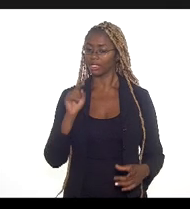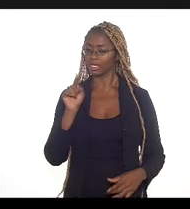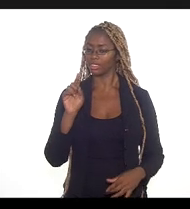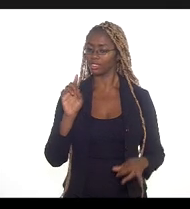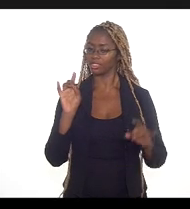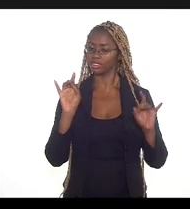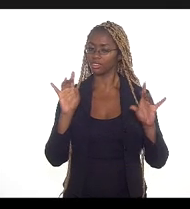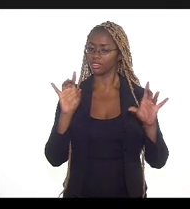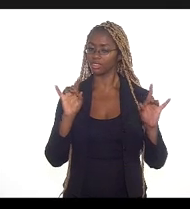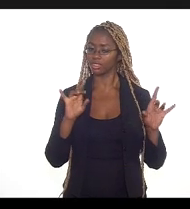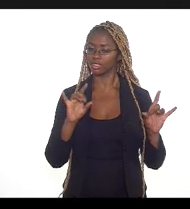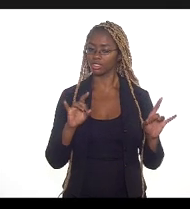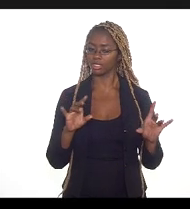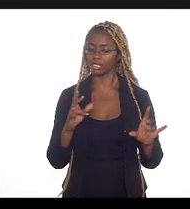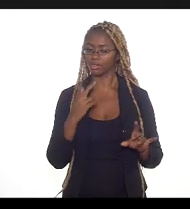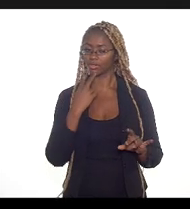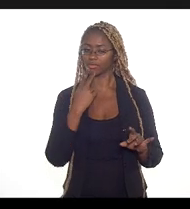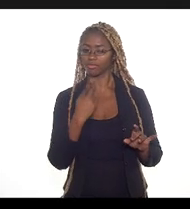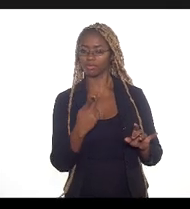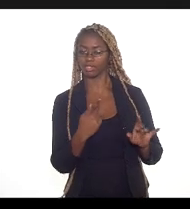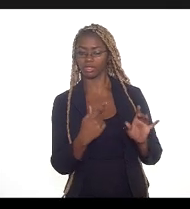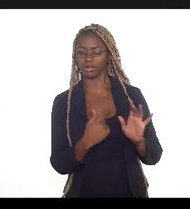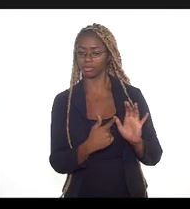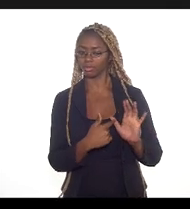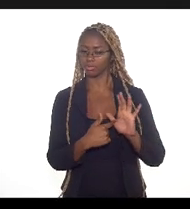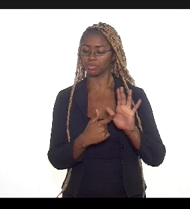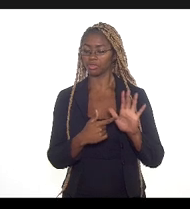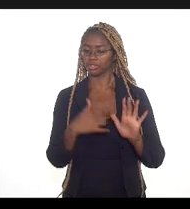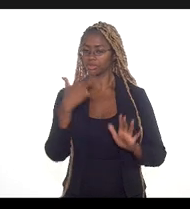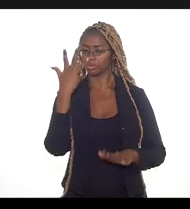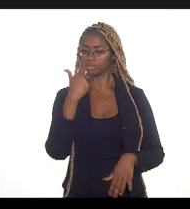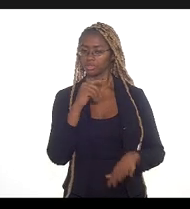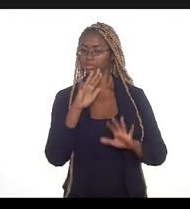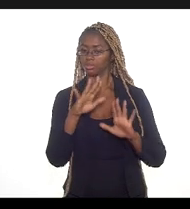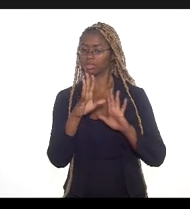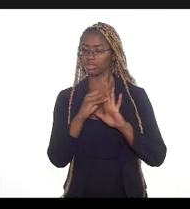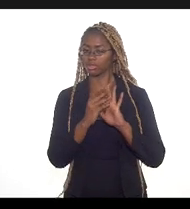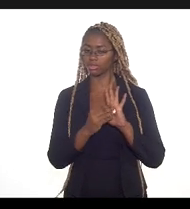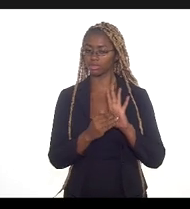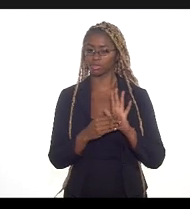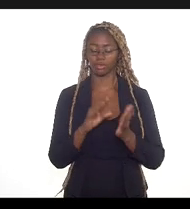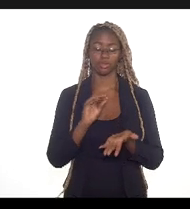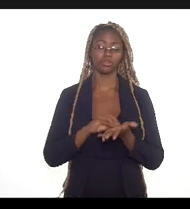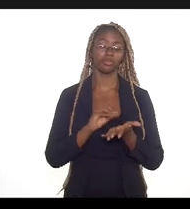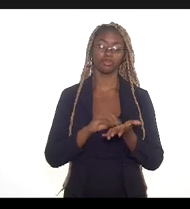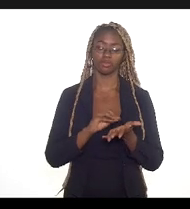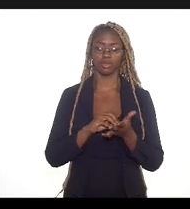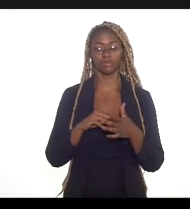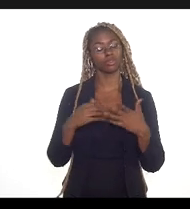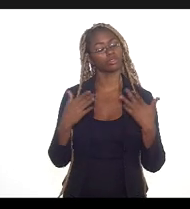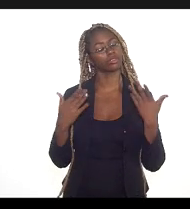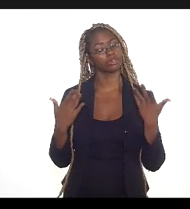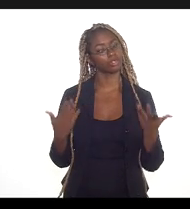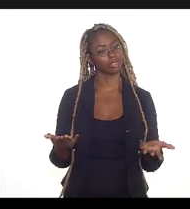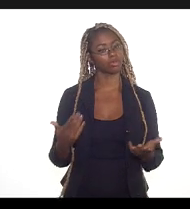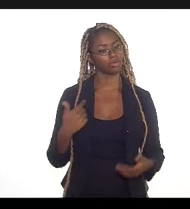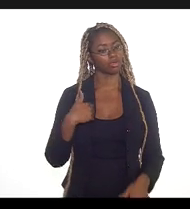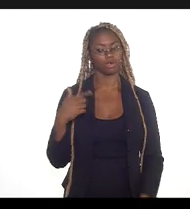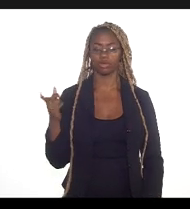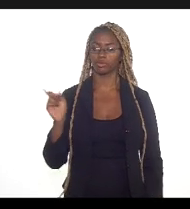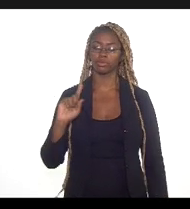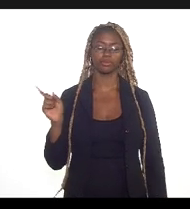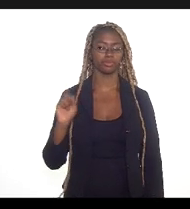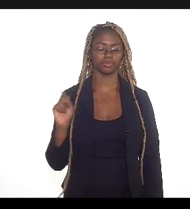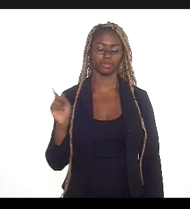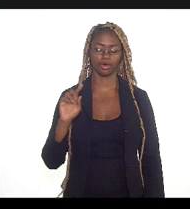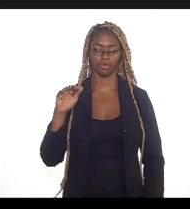A embalagem é muito bela, mas o conteúdo deixa muito a desejar. Sendo assim, meu voto é